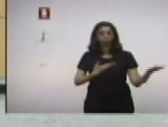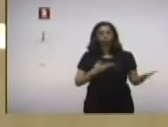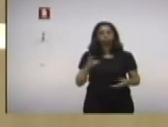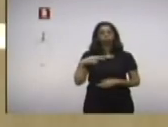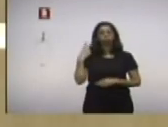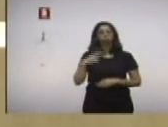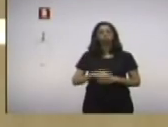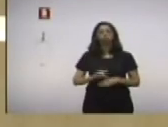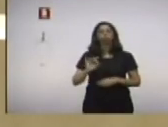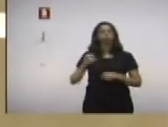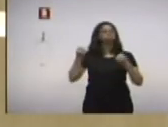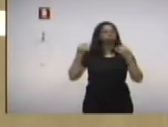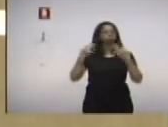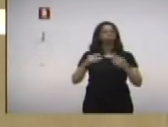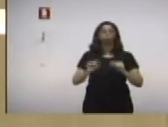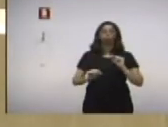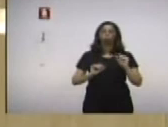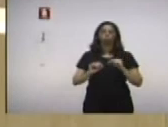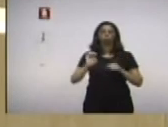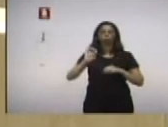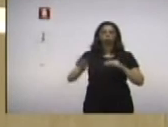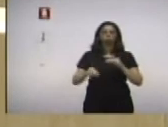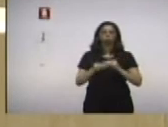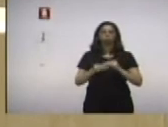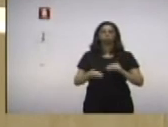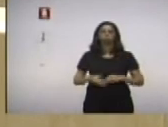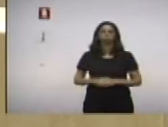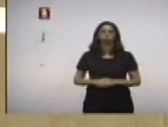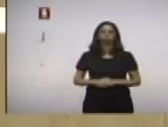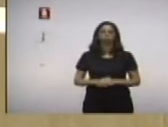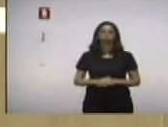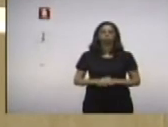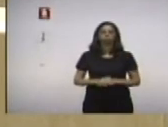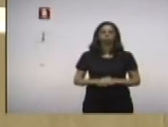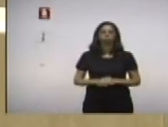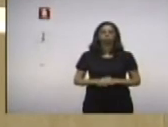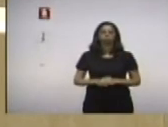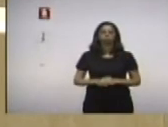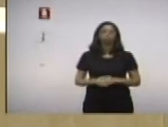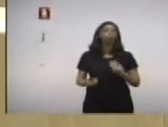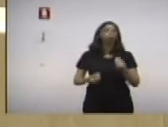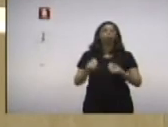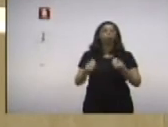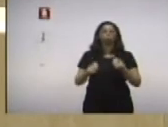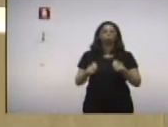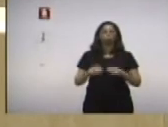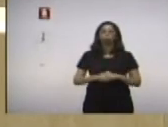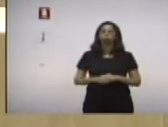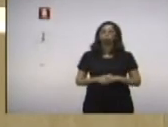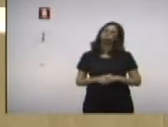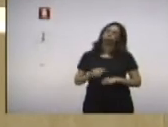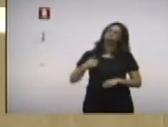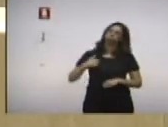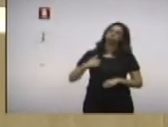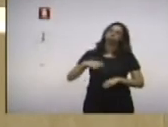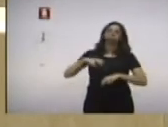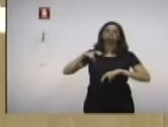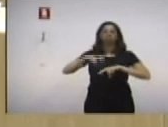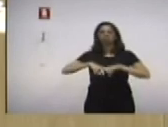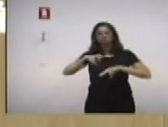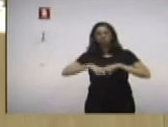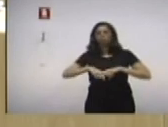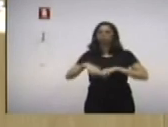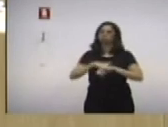eu só quero esclarecer que essa emenda ela Surgiu da discussão não só dessa vereadora como